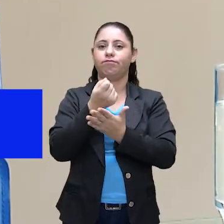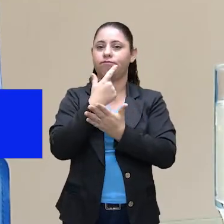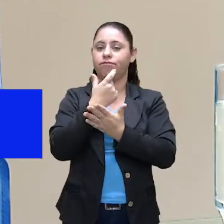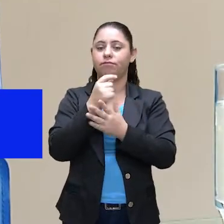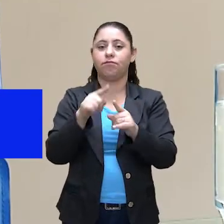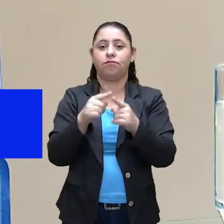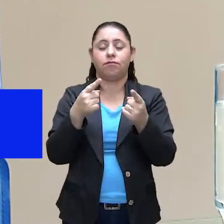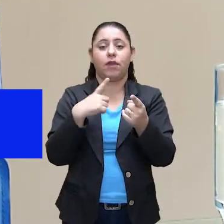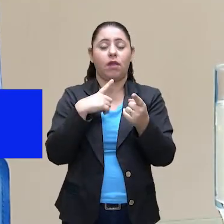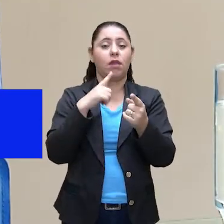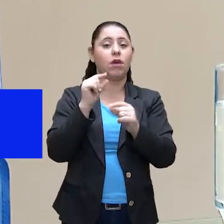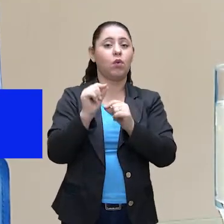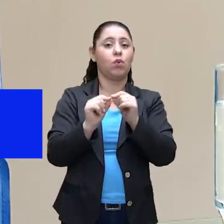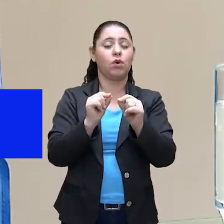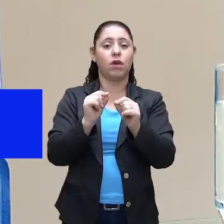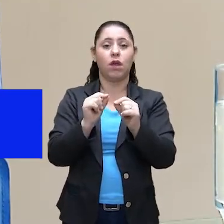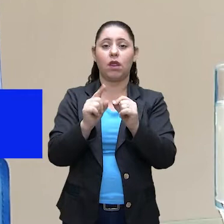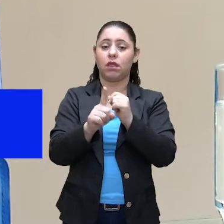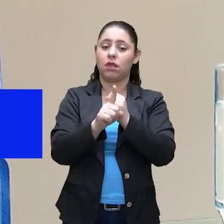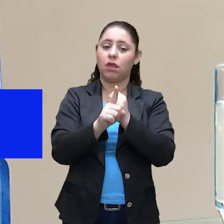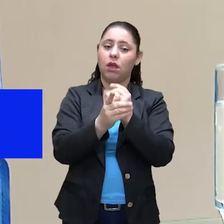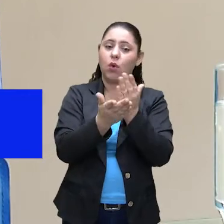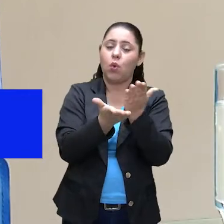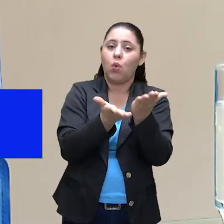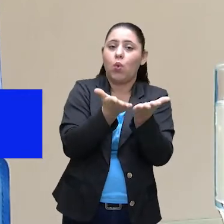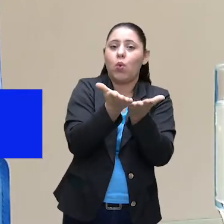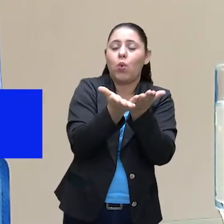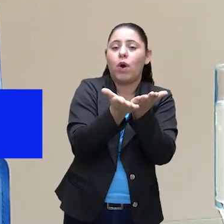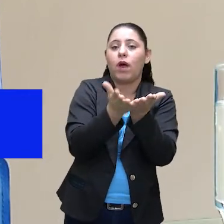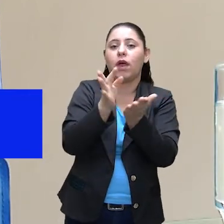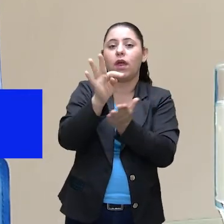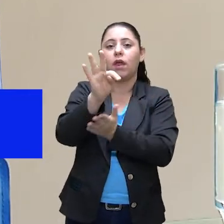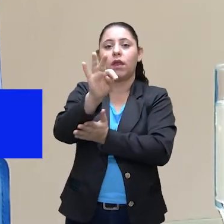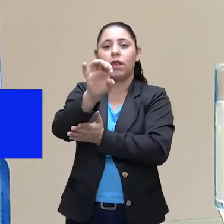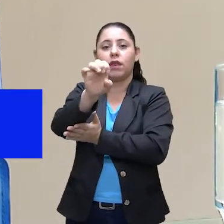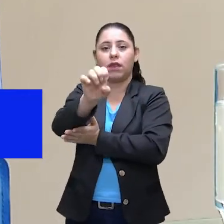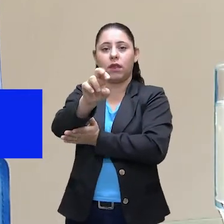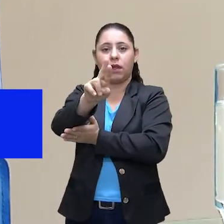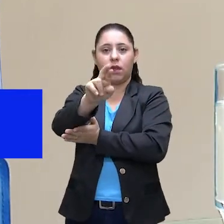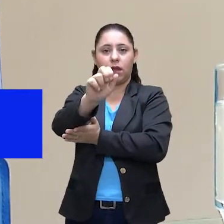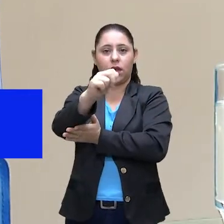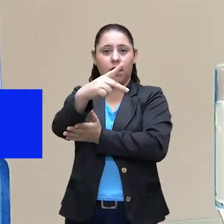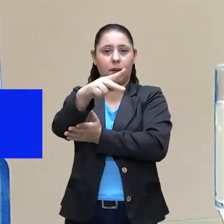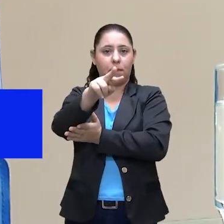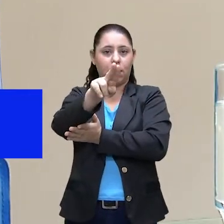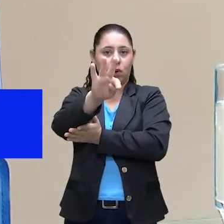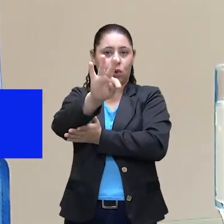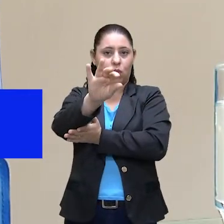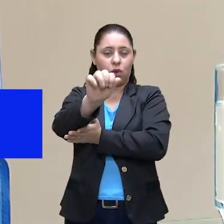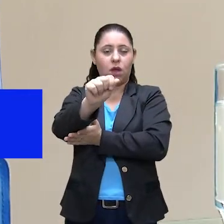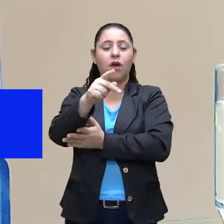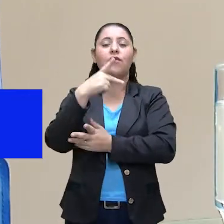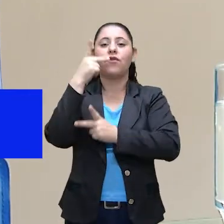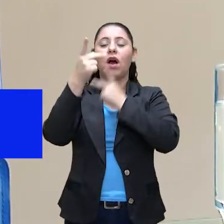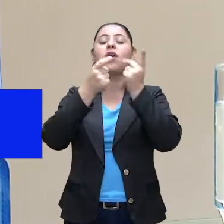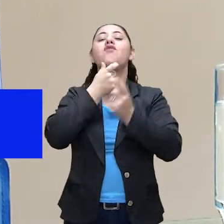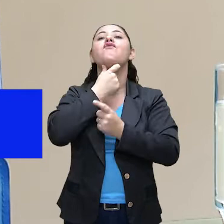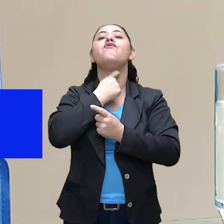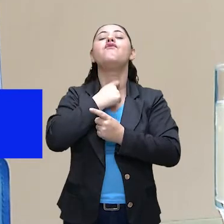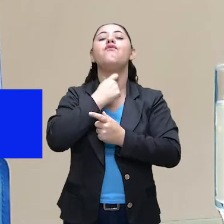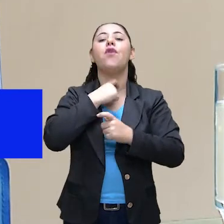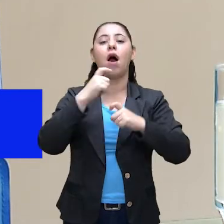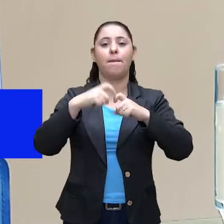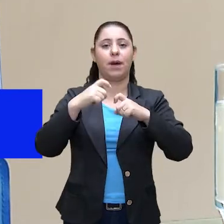Mas nós temos condutas terapêuticas, caracterizadas como terapeutas da fala, que são os